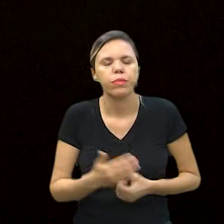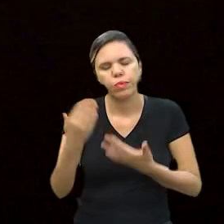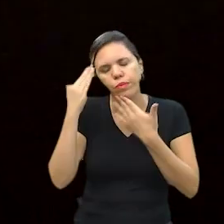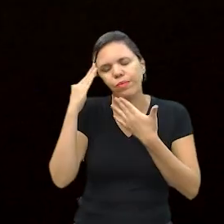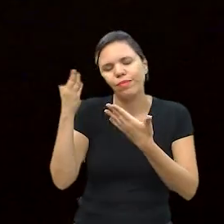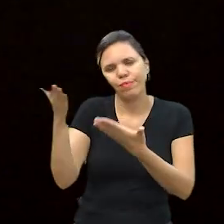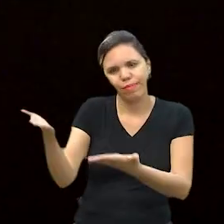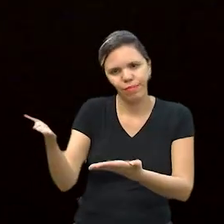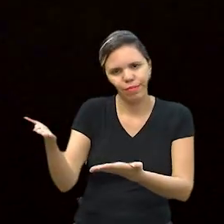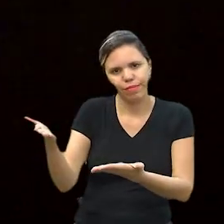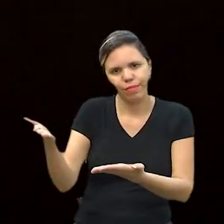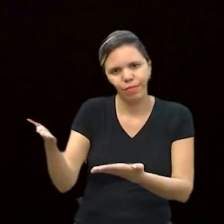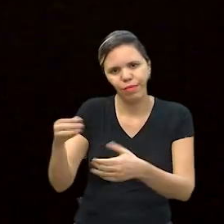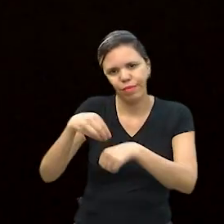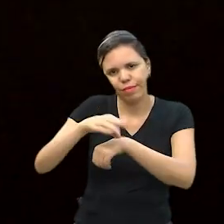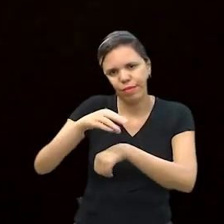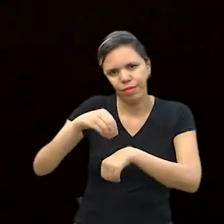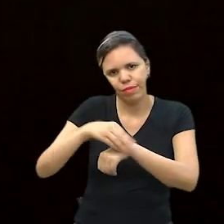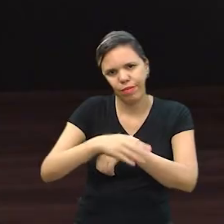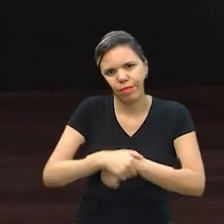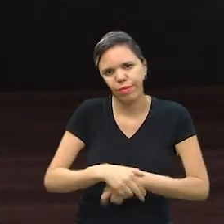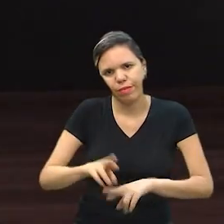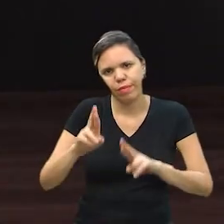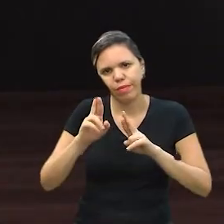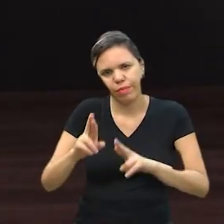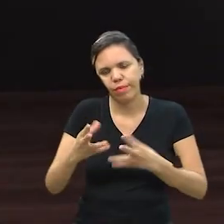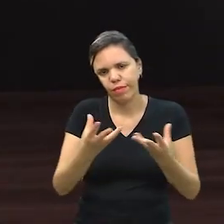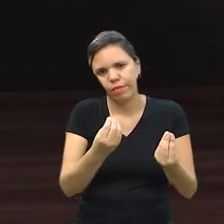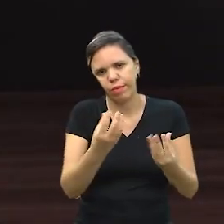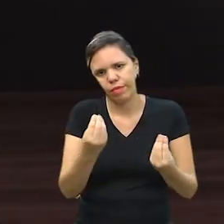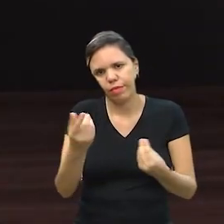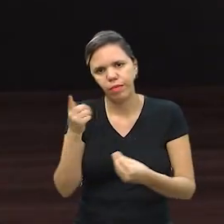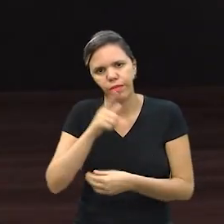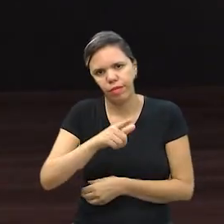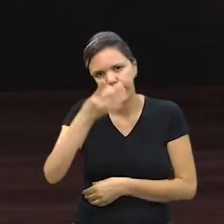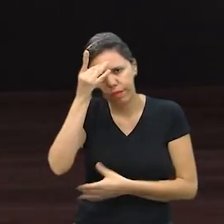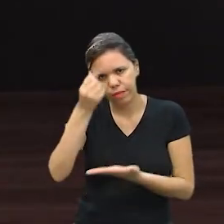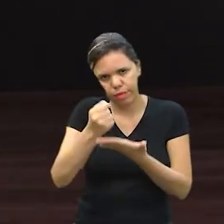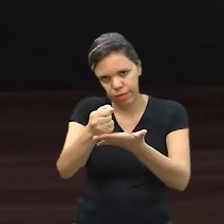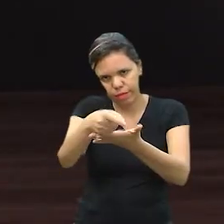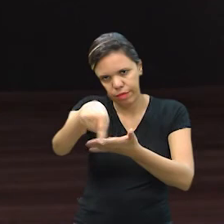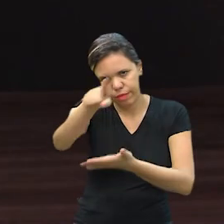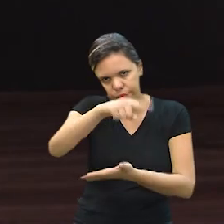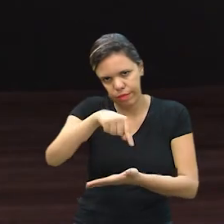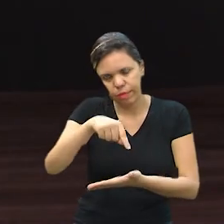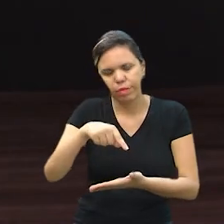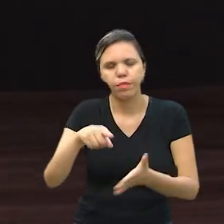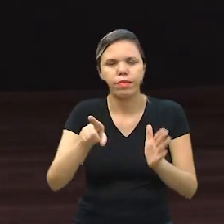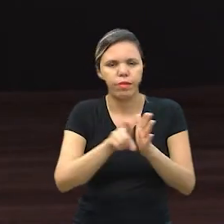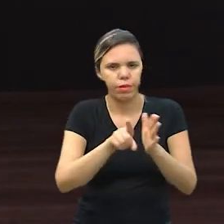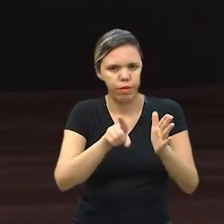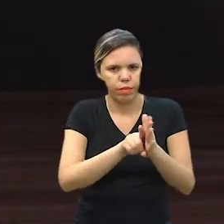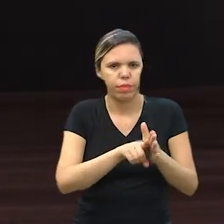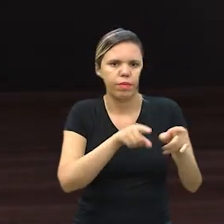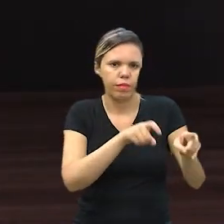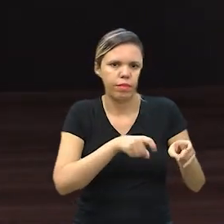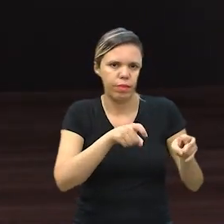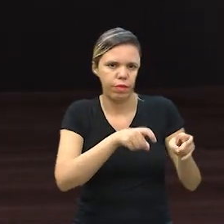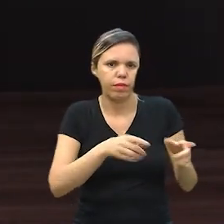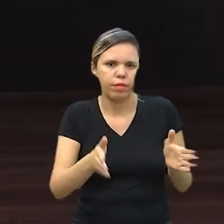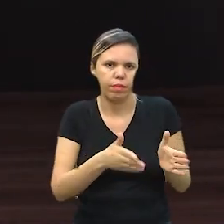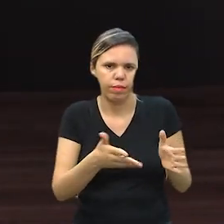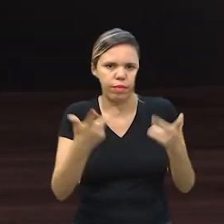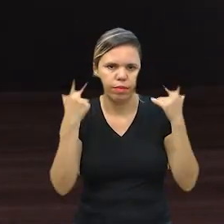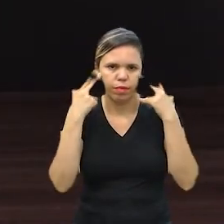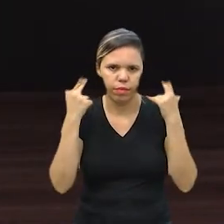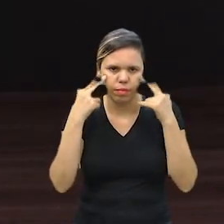Jordão, obrigada pelas suas dicas. Eu espero que muitas delas tenham ajudado você, que é produtor rural, que